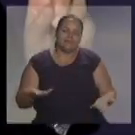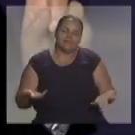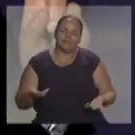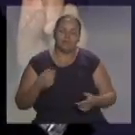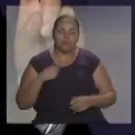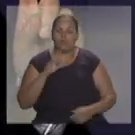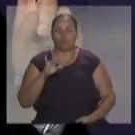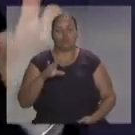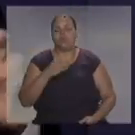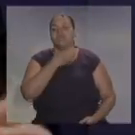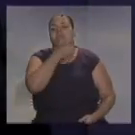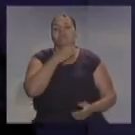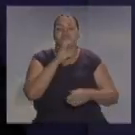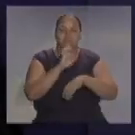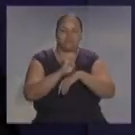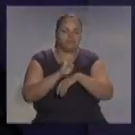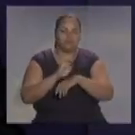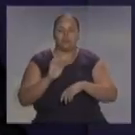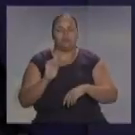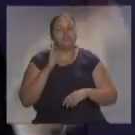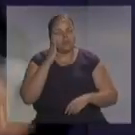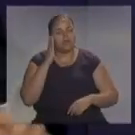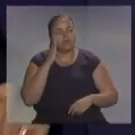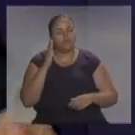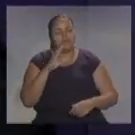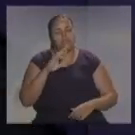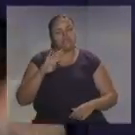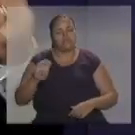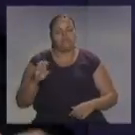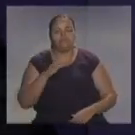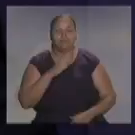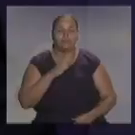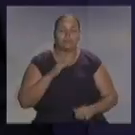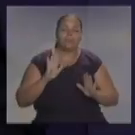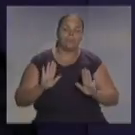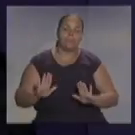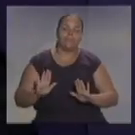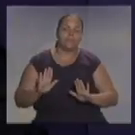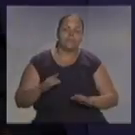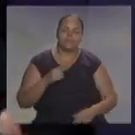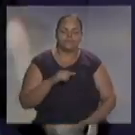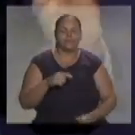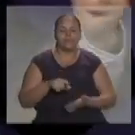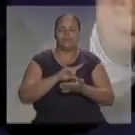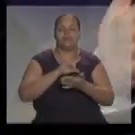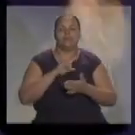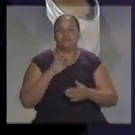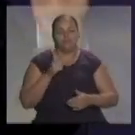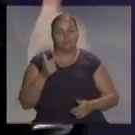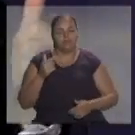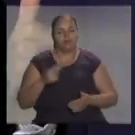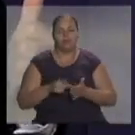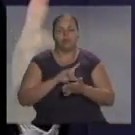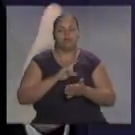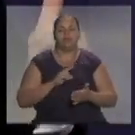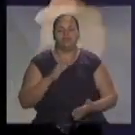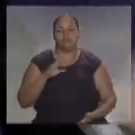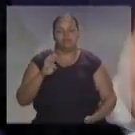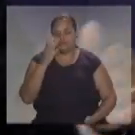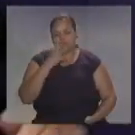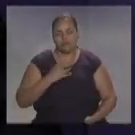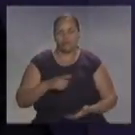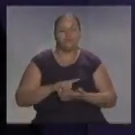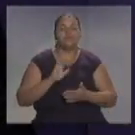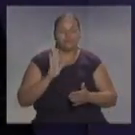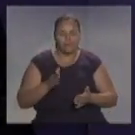é o motivo da crise apenas. A crise a gente sabe que existe, mas nem mesmo no momento que não tínhamos essa crise acentuada,